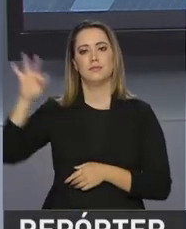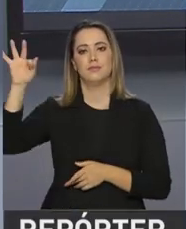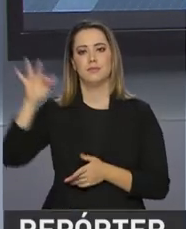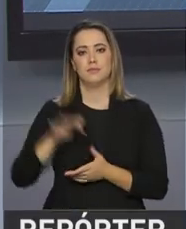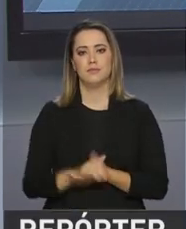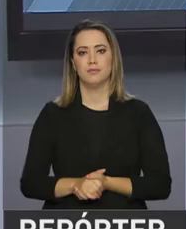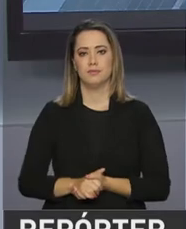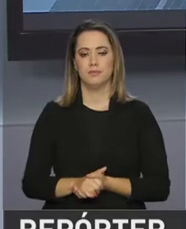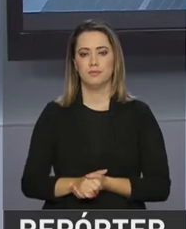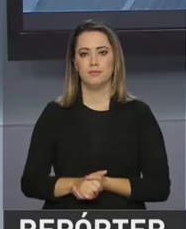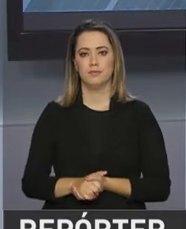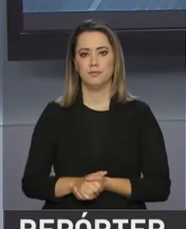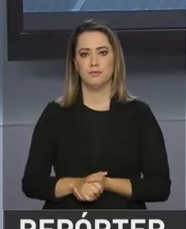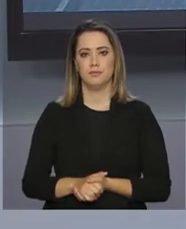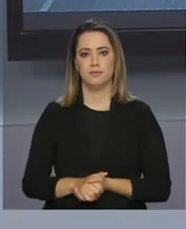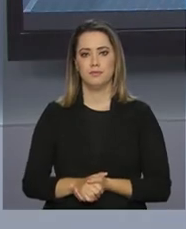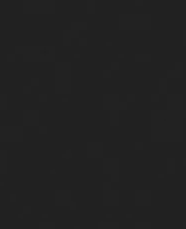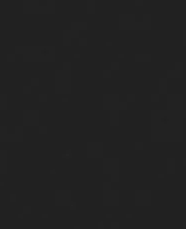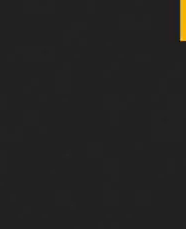do governo federal